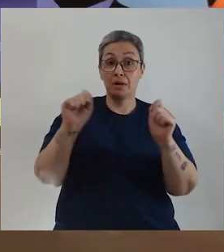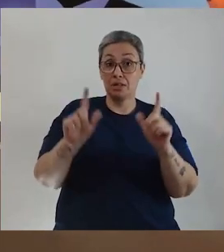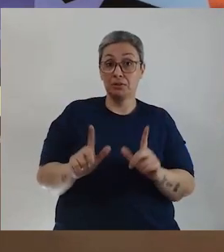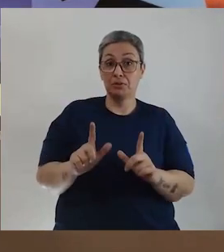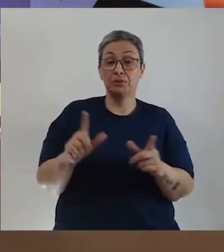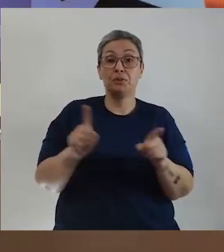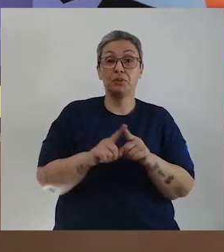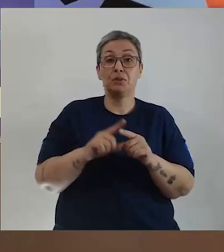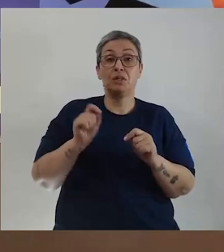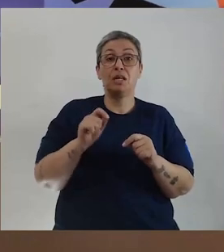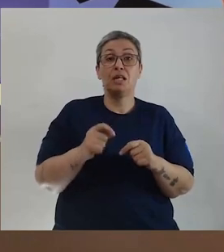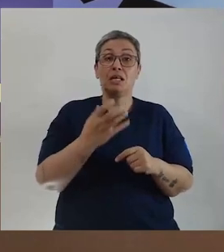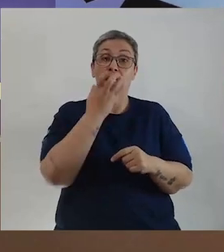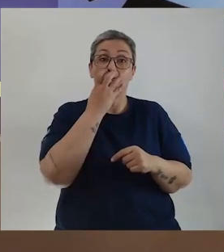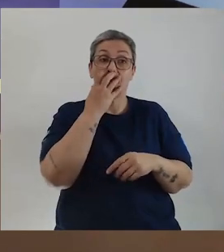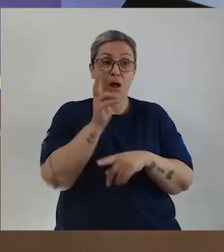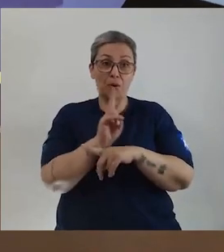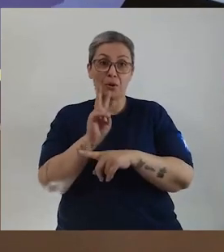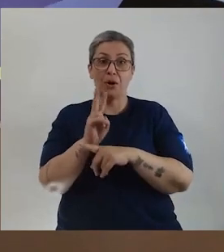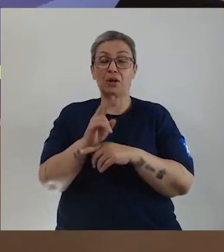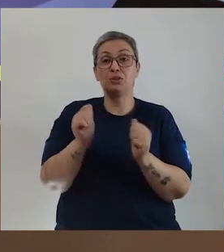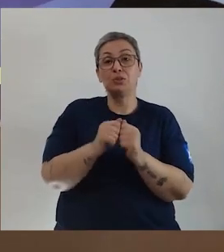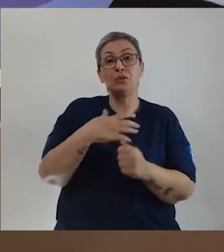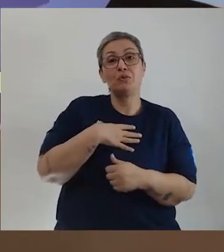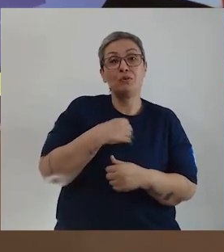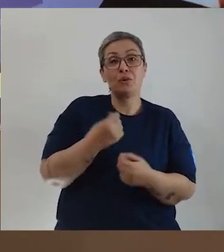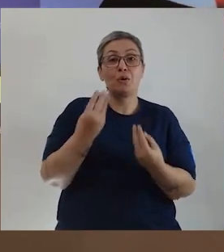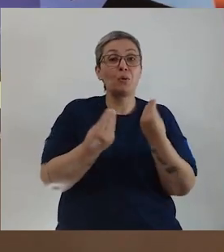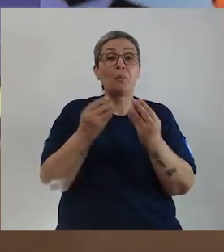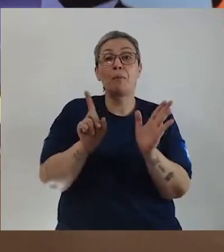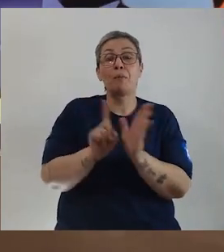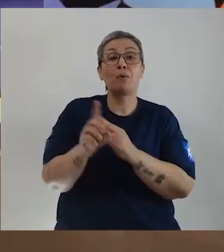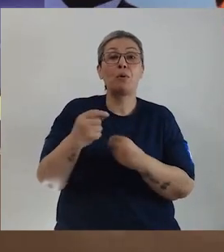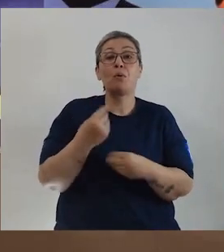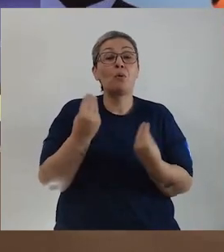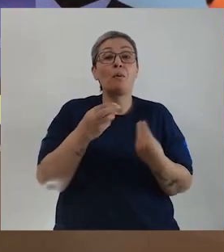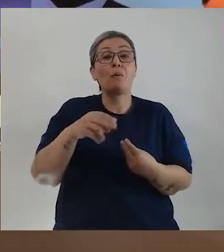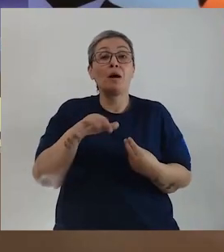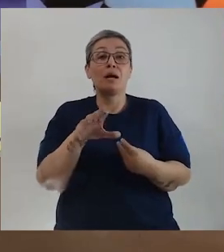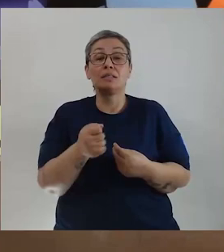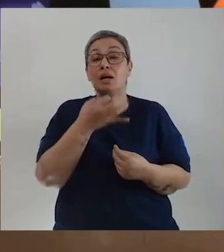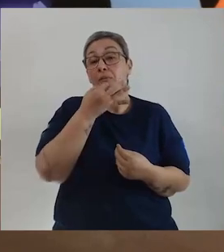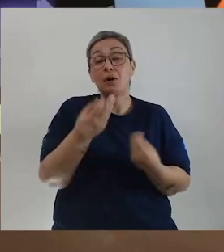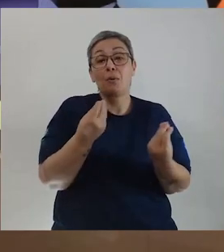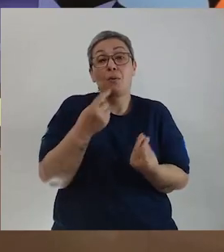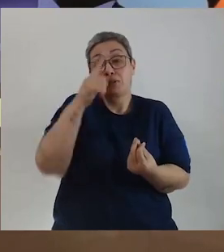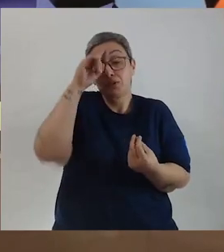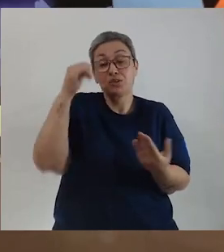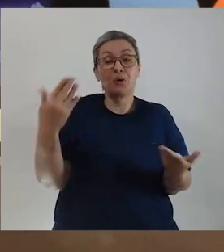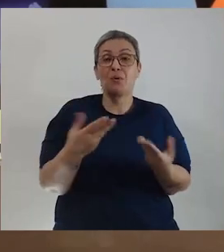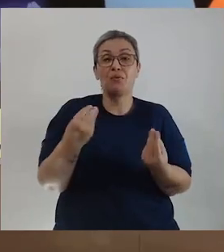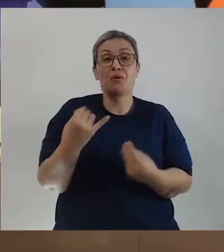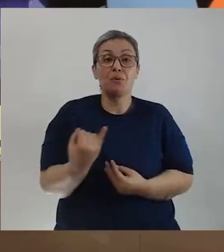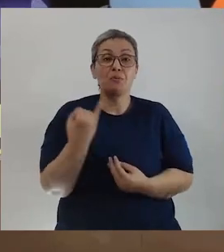do cinema Patrulha Canina com sua filha. E nós gostaríamos de saber, Márcia, como foi esse dia para